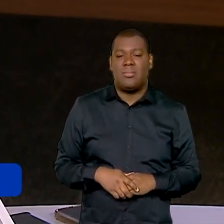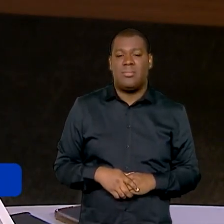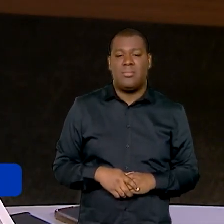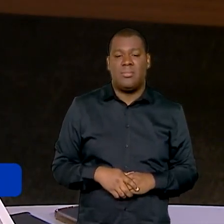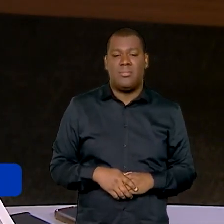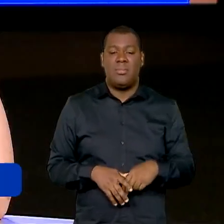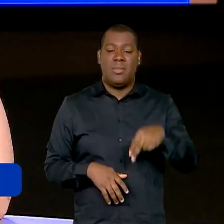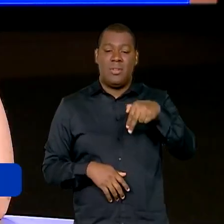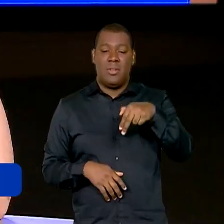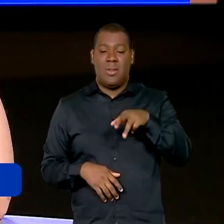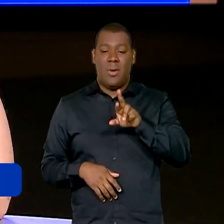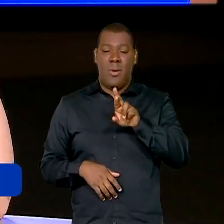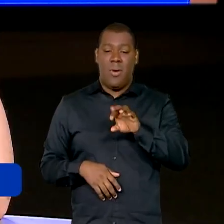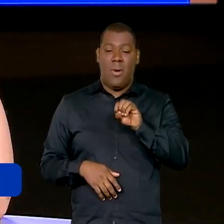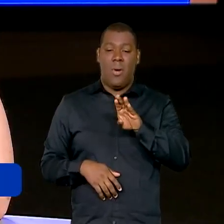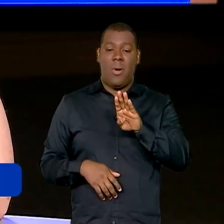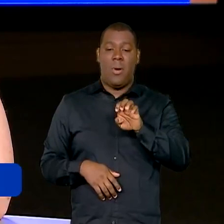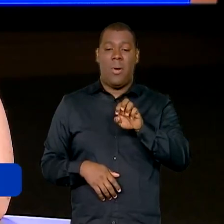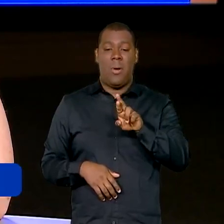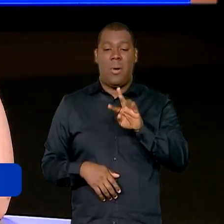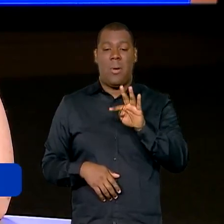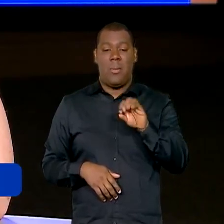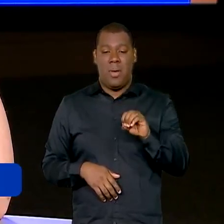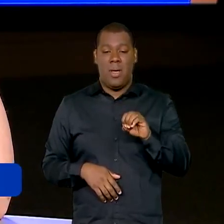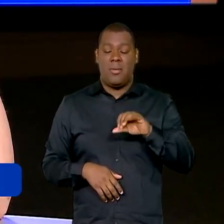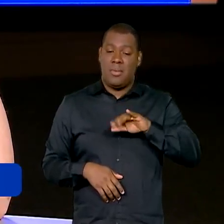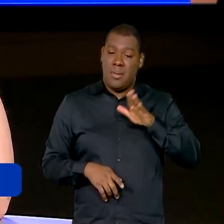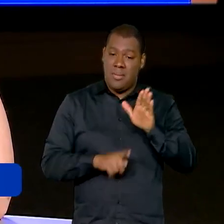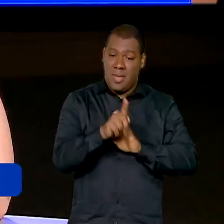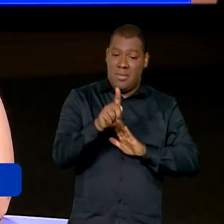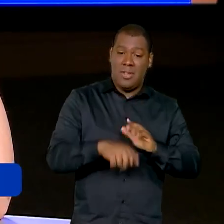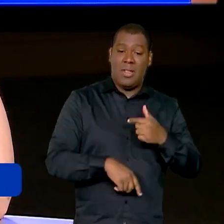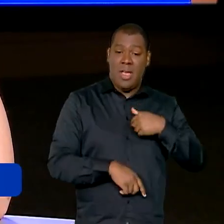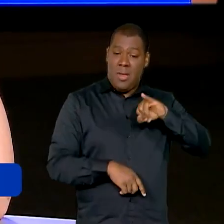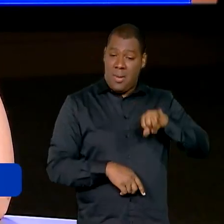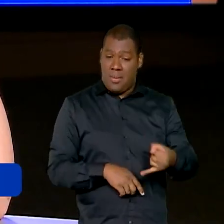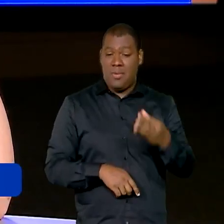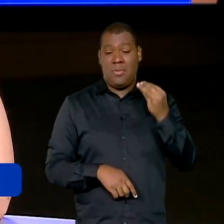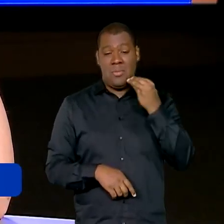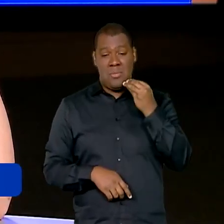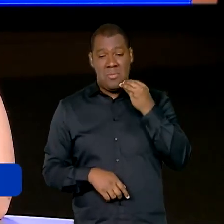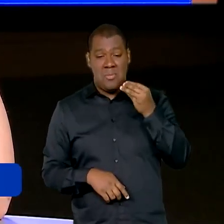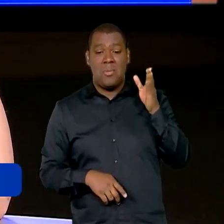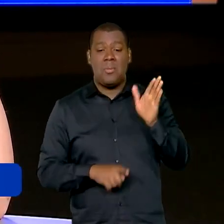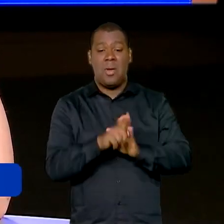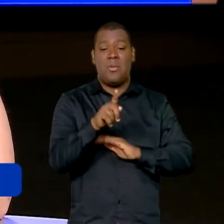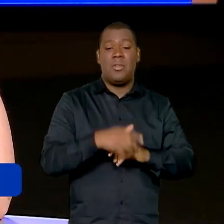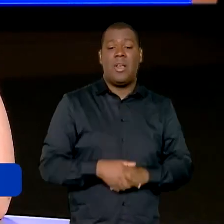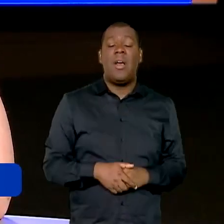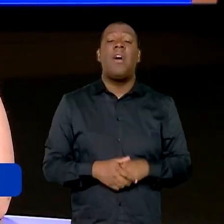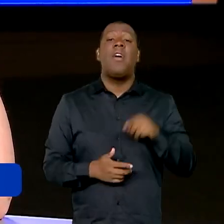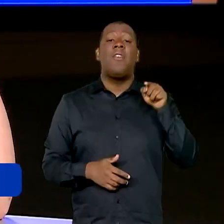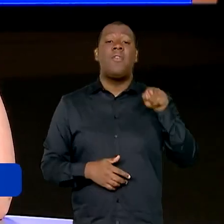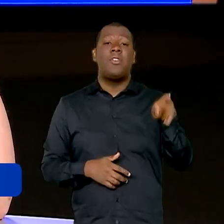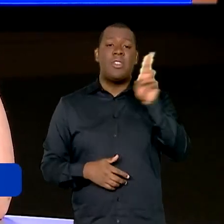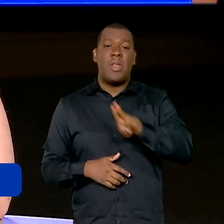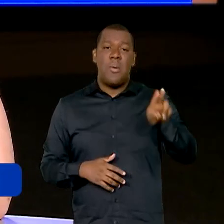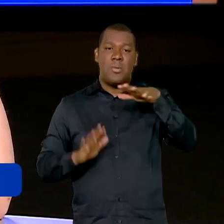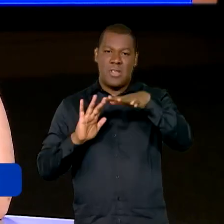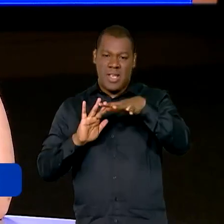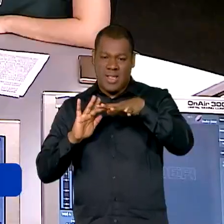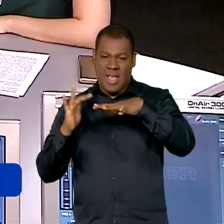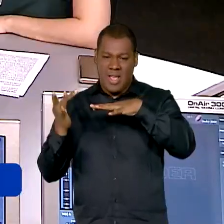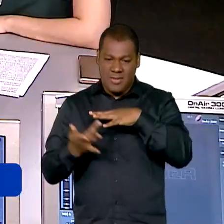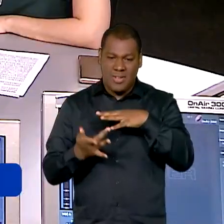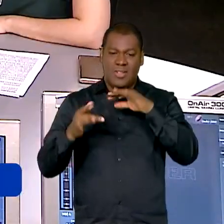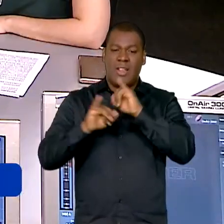do Nonato, ministro, para saber se os ministros estão mais conectados. O senhor falou em rede social, o senhor usa suas redes sociais para divulgar